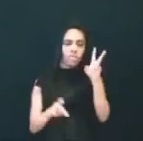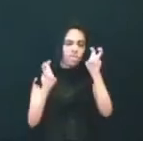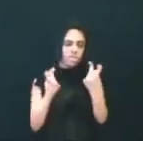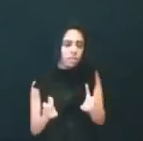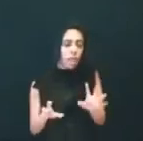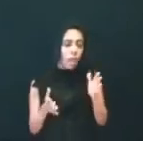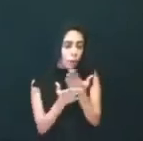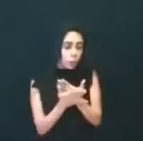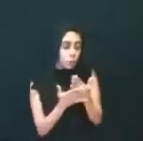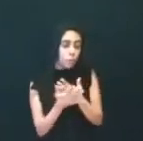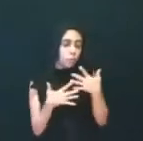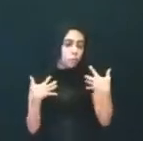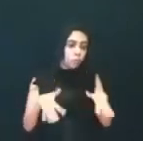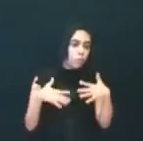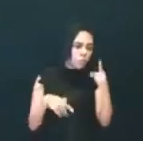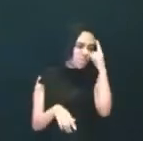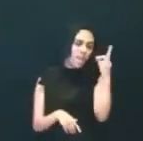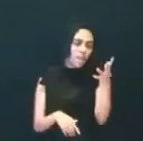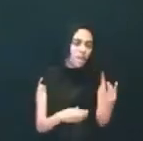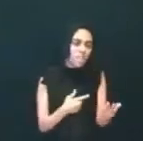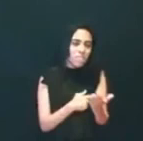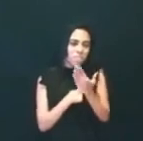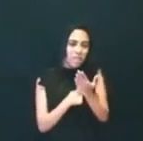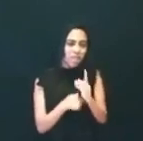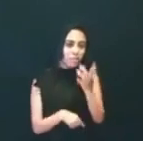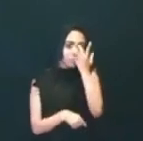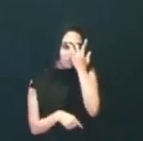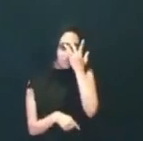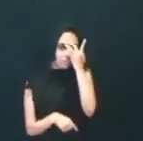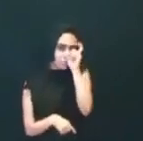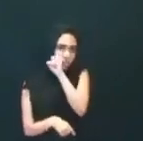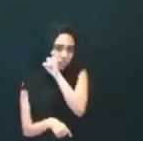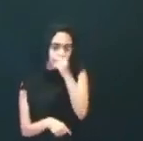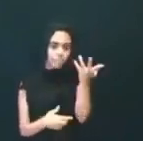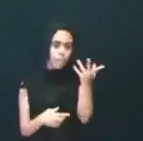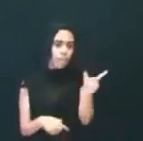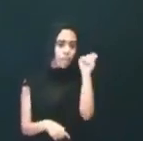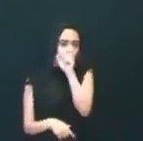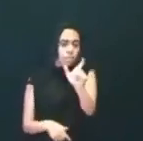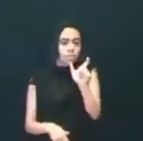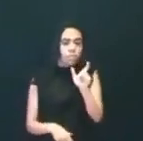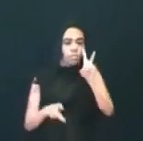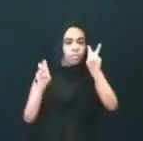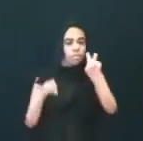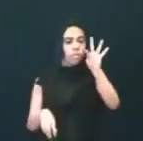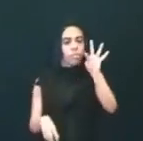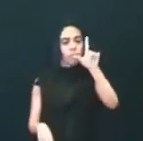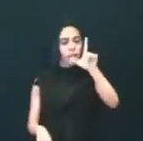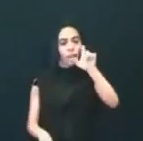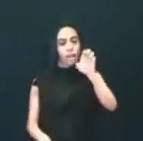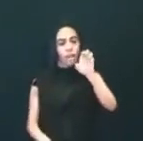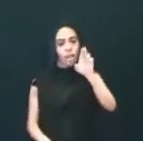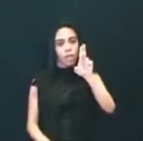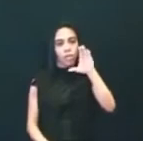né? Quando eu penso que ela vai facilitar a minha vida, ela sempre complica mais um pouco, né? Então, ela botou logo leucemia e transplante de